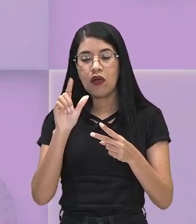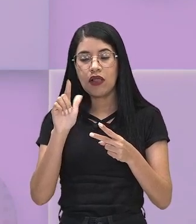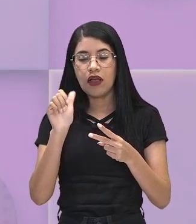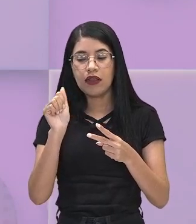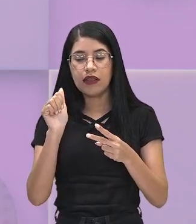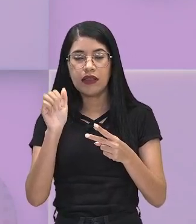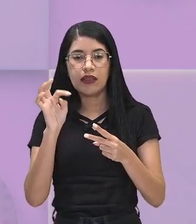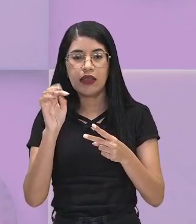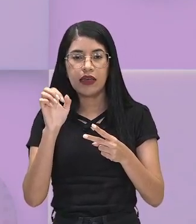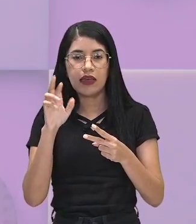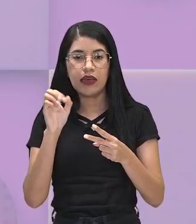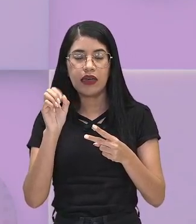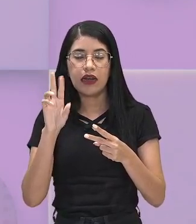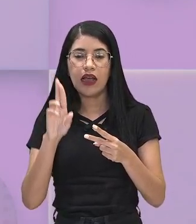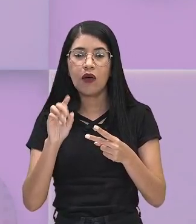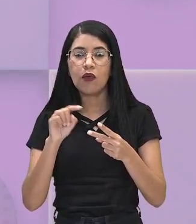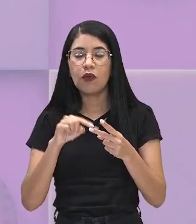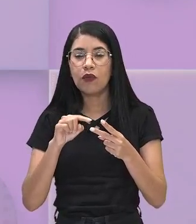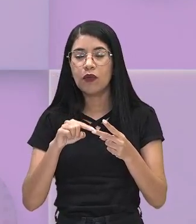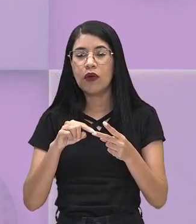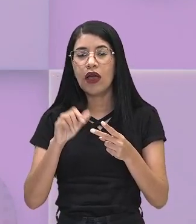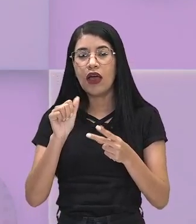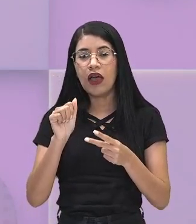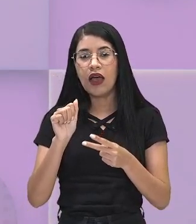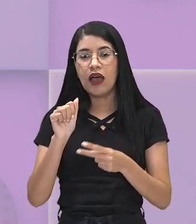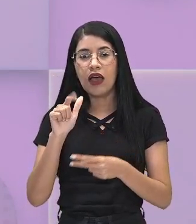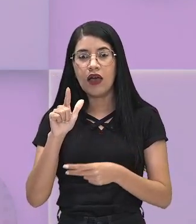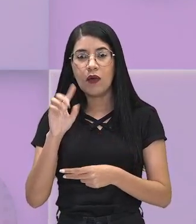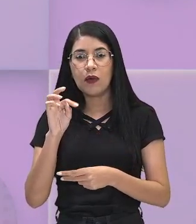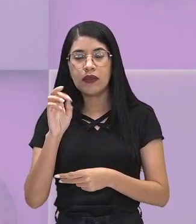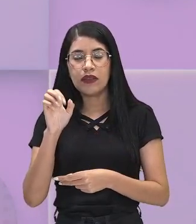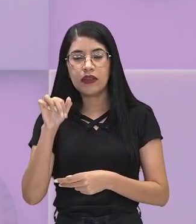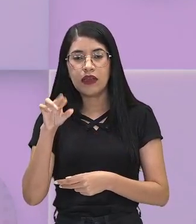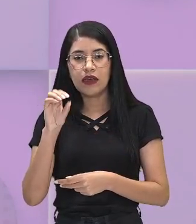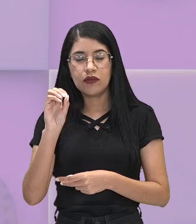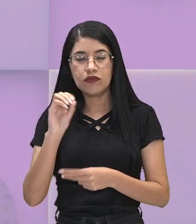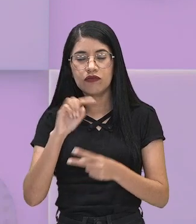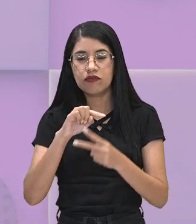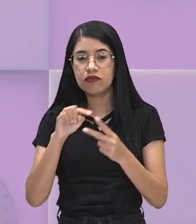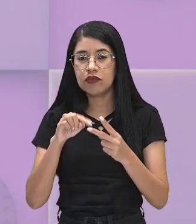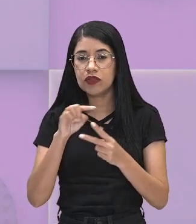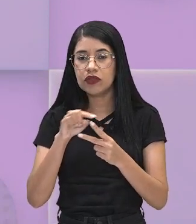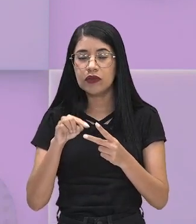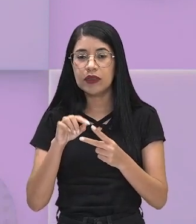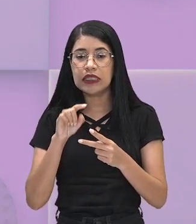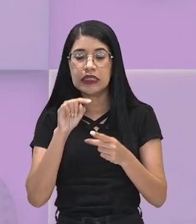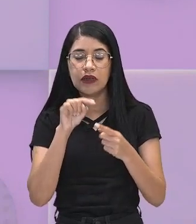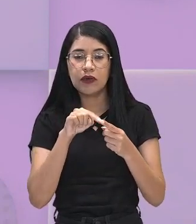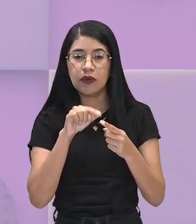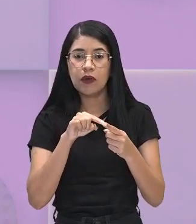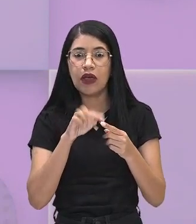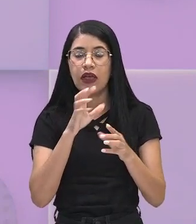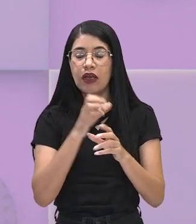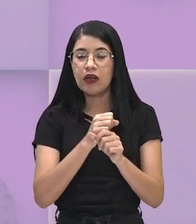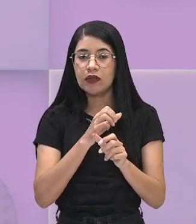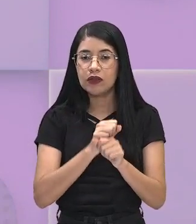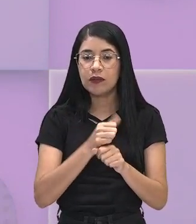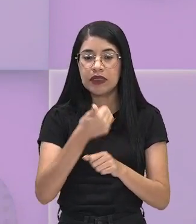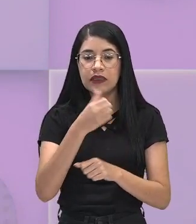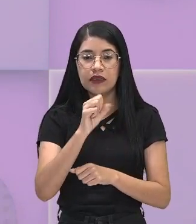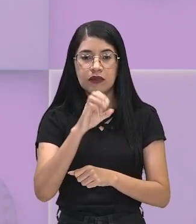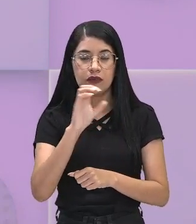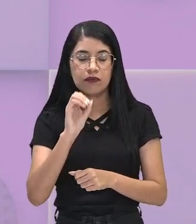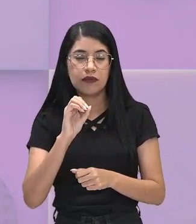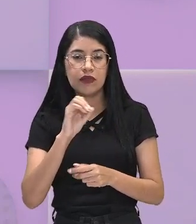colaterais ou se eles são internos alternos. Beleza? Quando são colaterais, a soma tem que dar